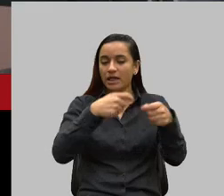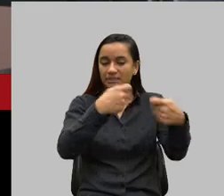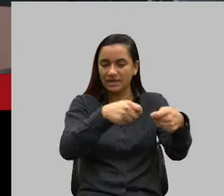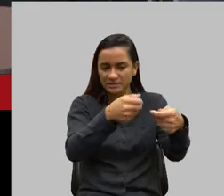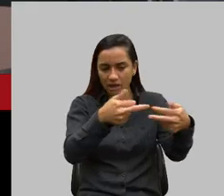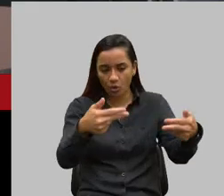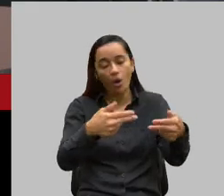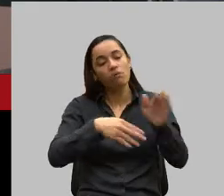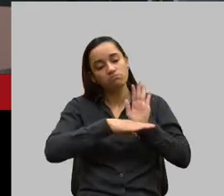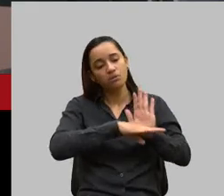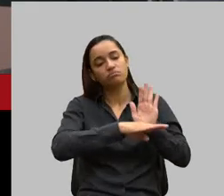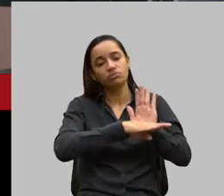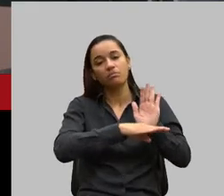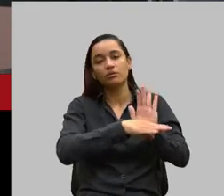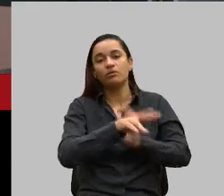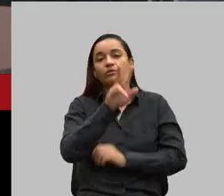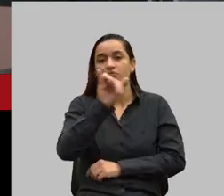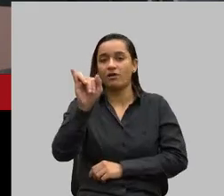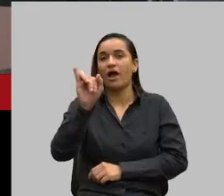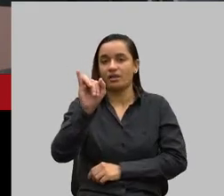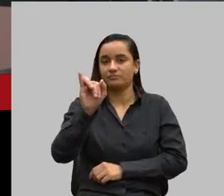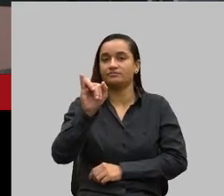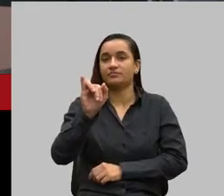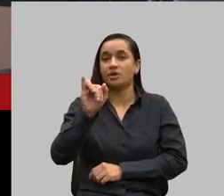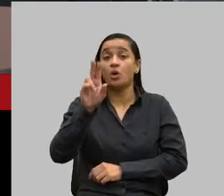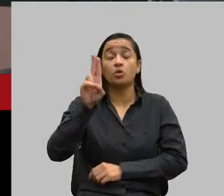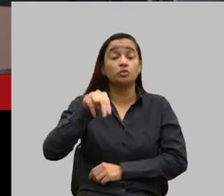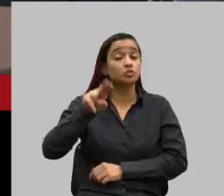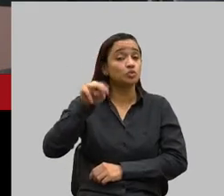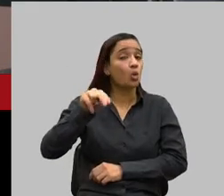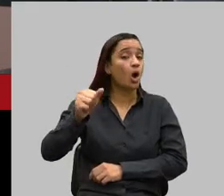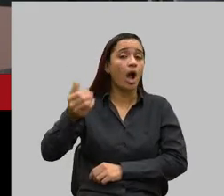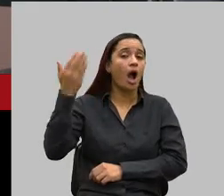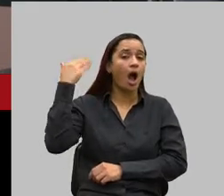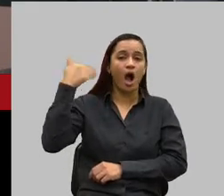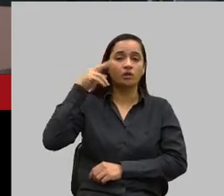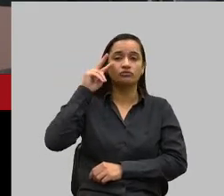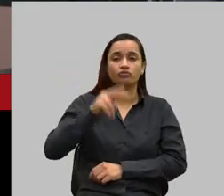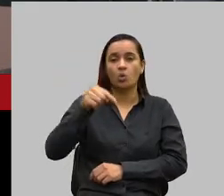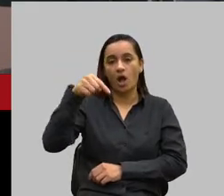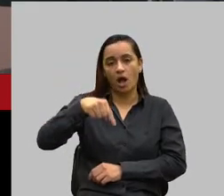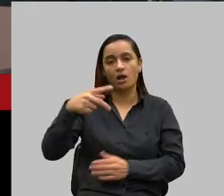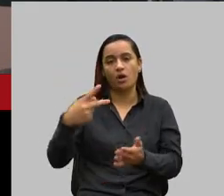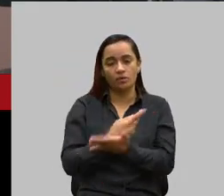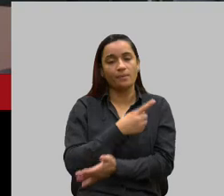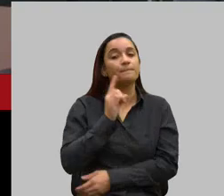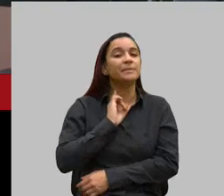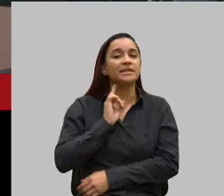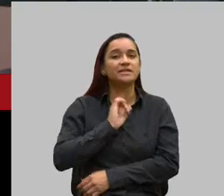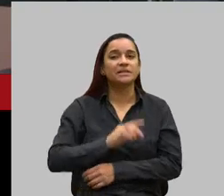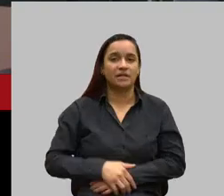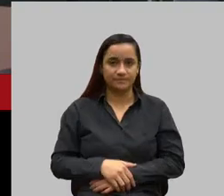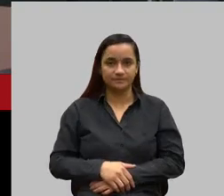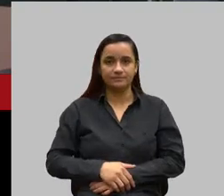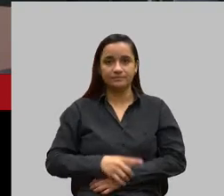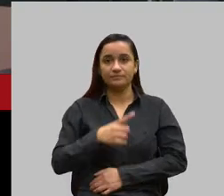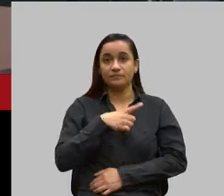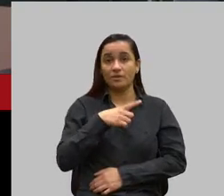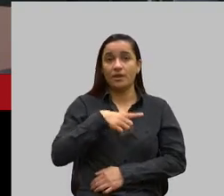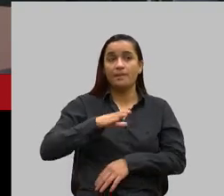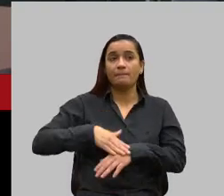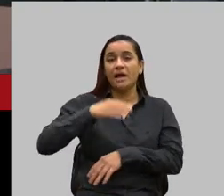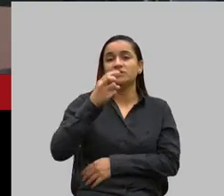Vista eh em Minas Gerais né a instalação de mais de 3.000